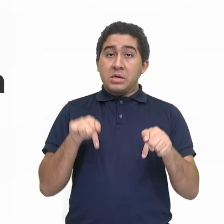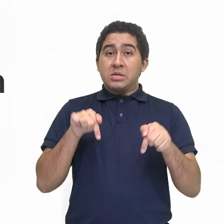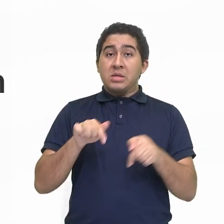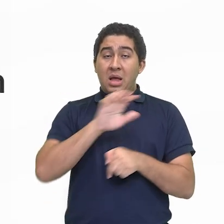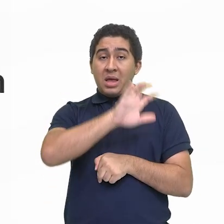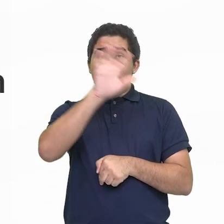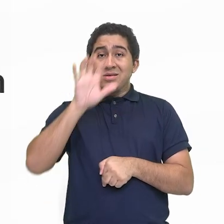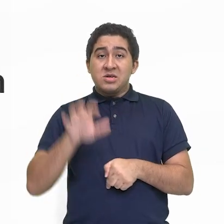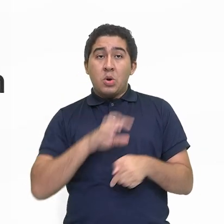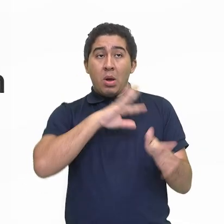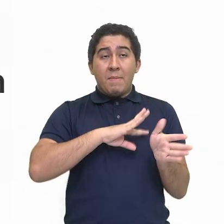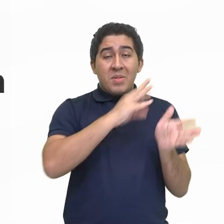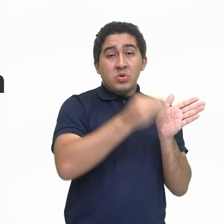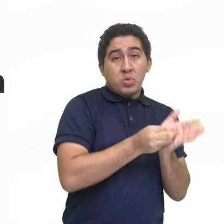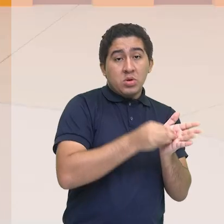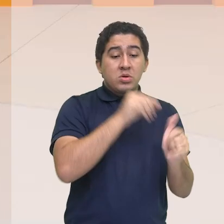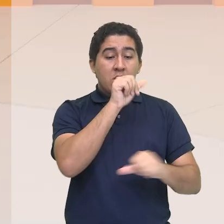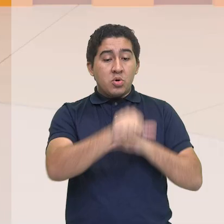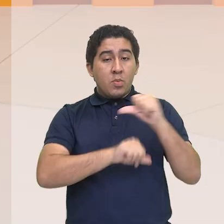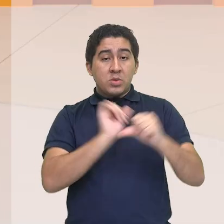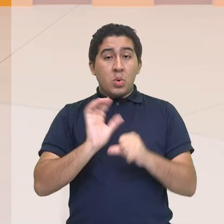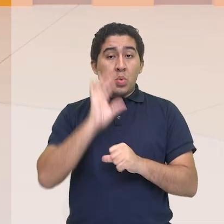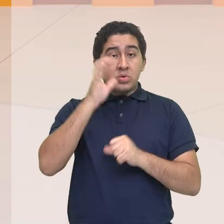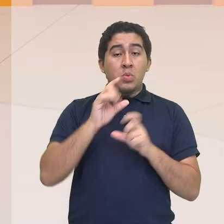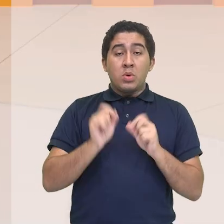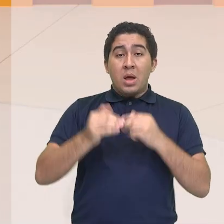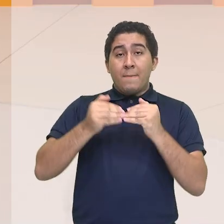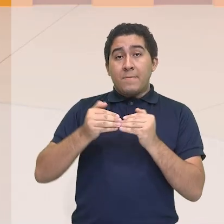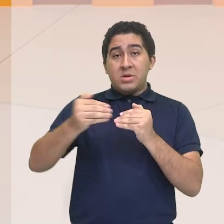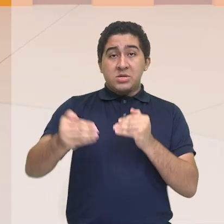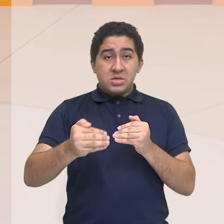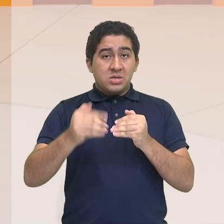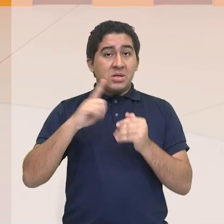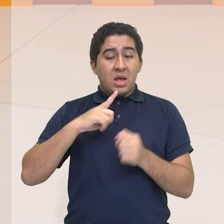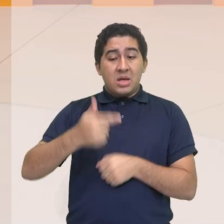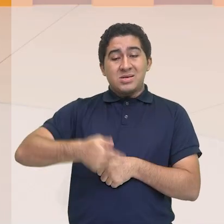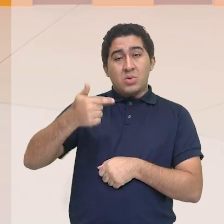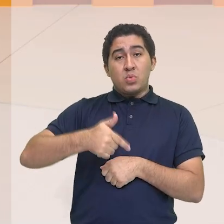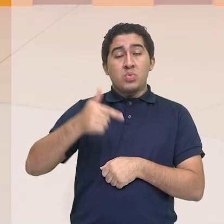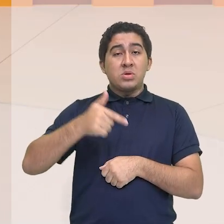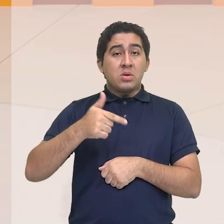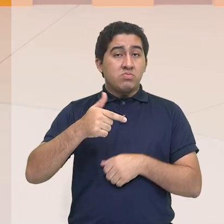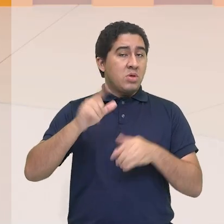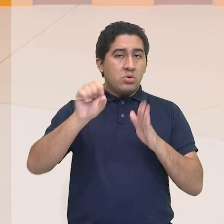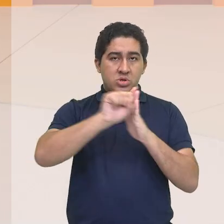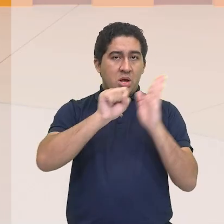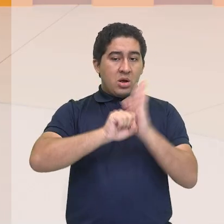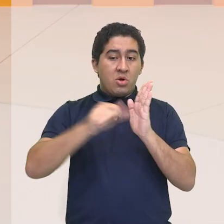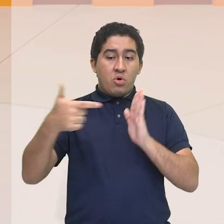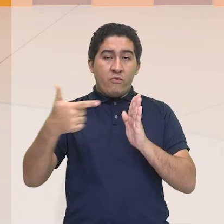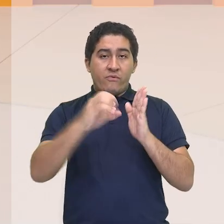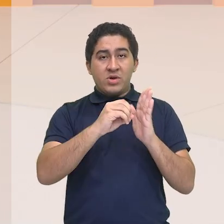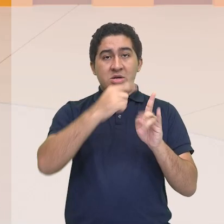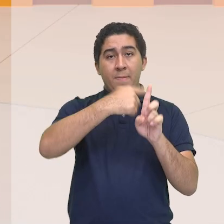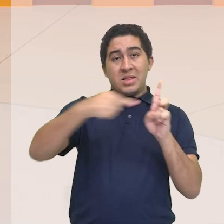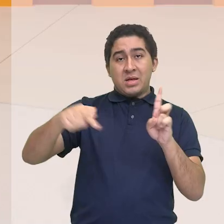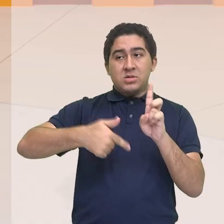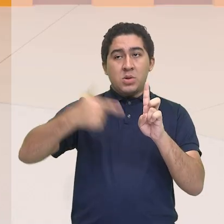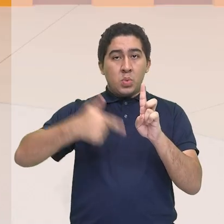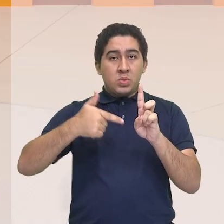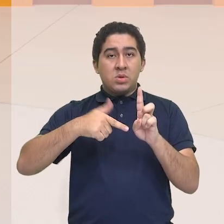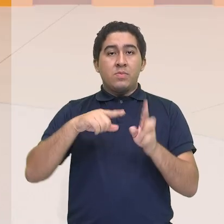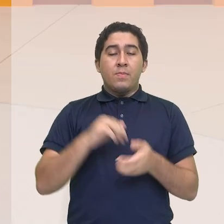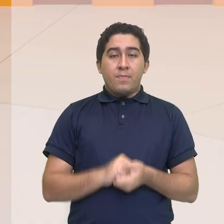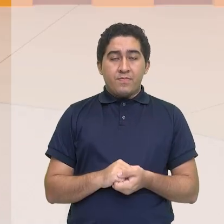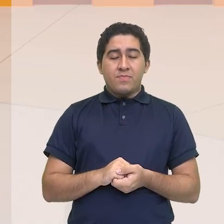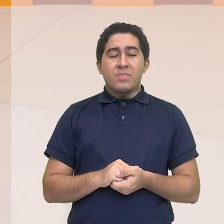galera, as transformações ocorreram ali a partir da segunda metade do século XX. Os anos a